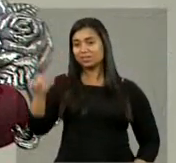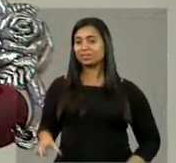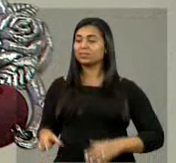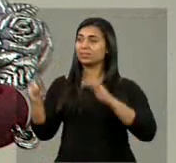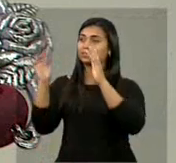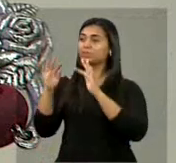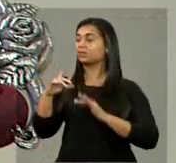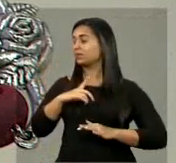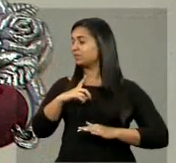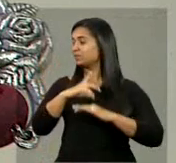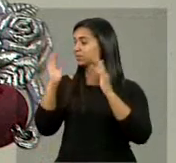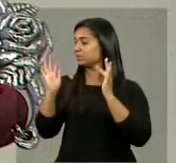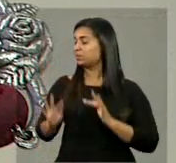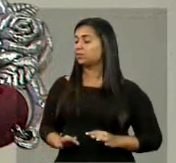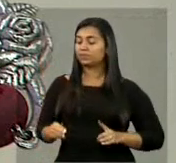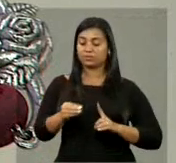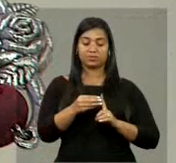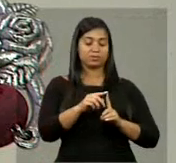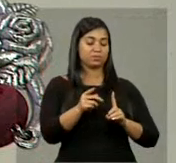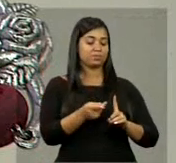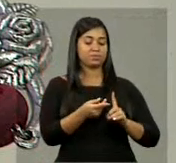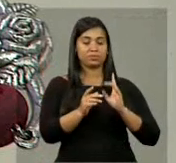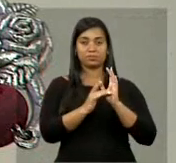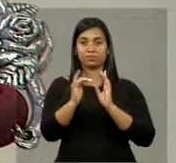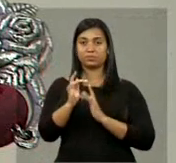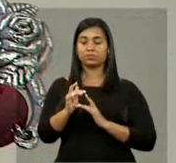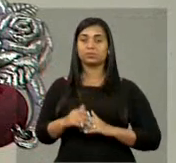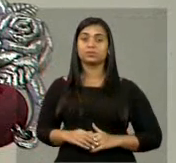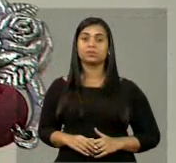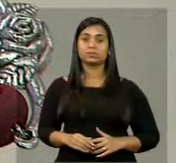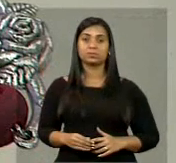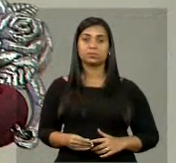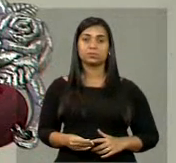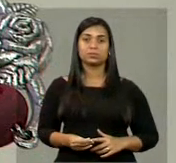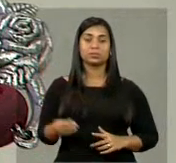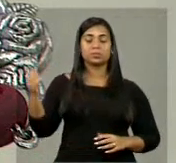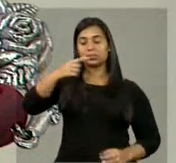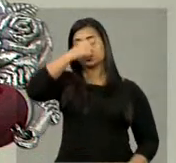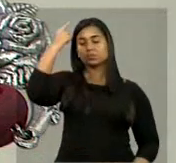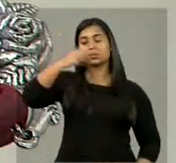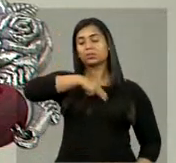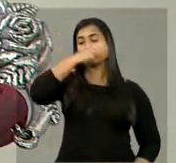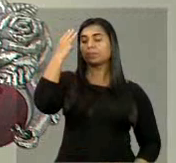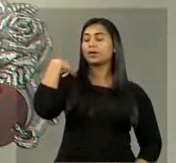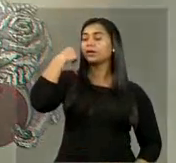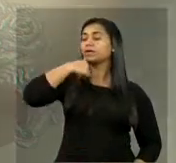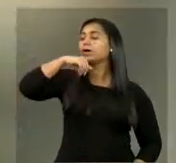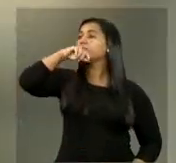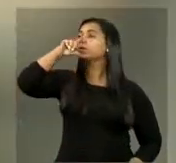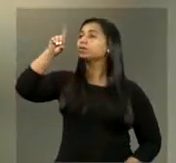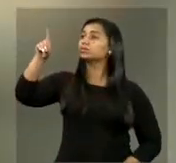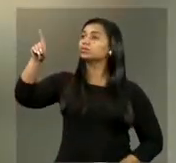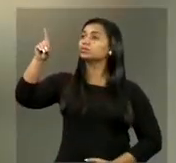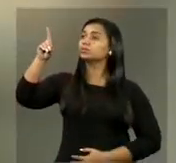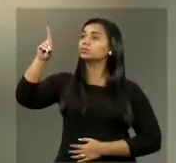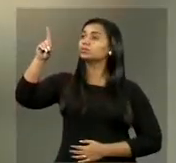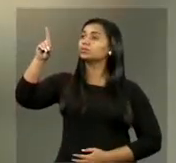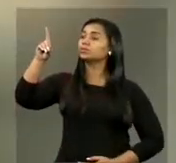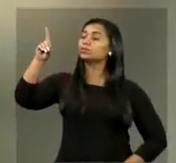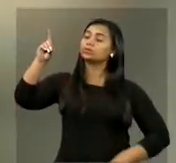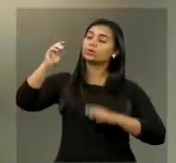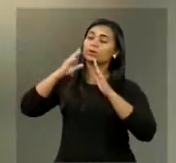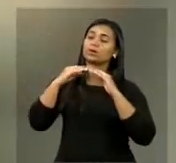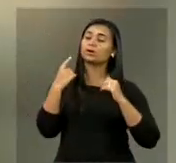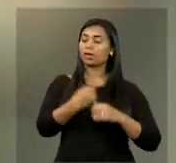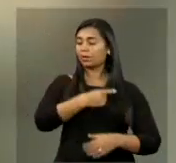convosco. Bendita sois vós entre as mulheres e bendito é o fruto do vosso ventre, Jesus. Santa Maria, Mãe de